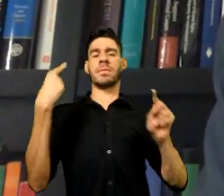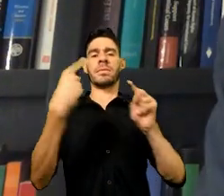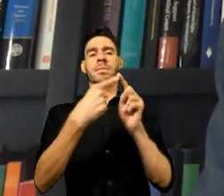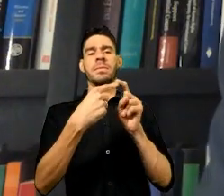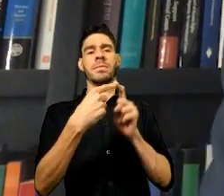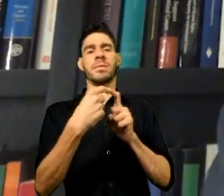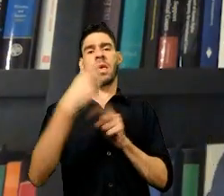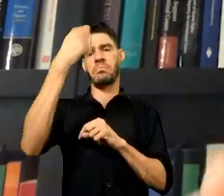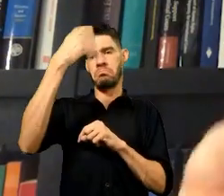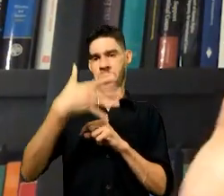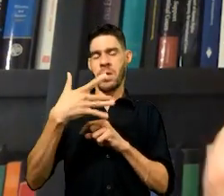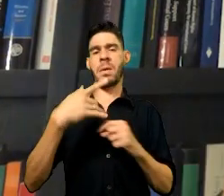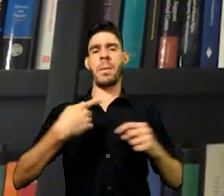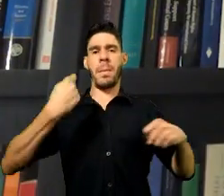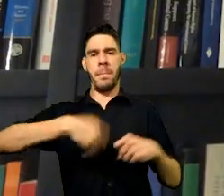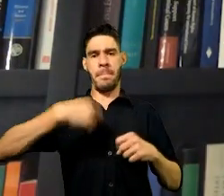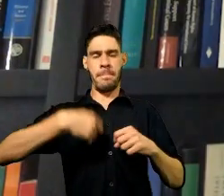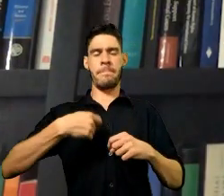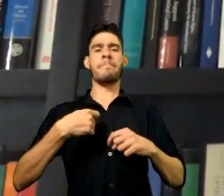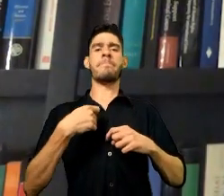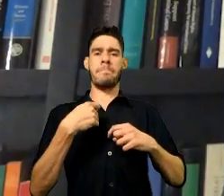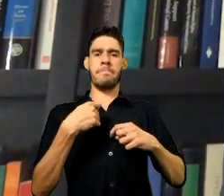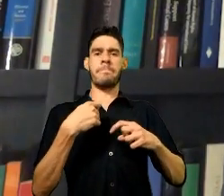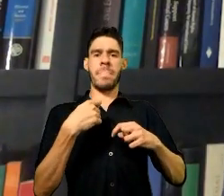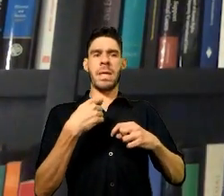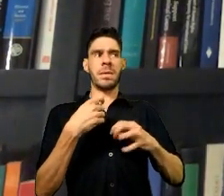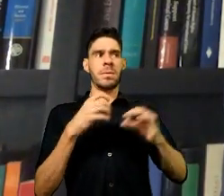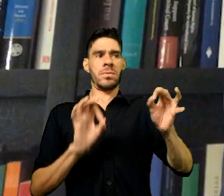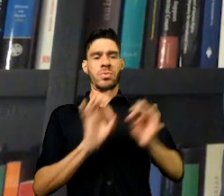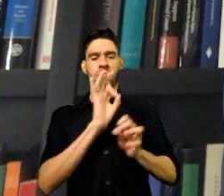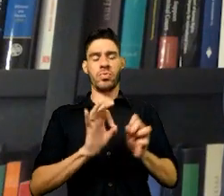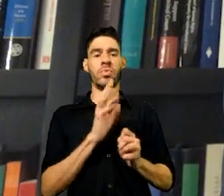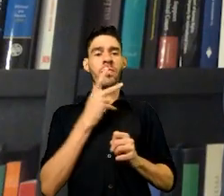da realização deste ato, que deve ser